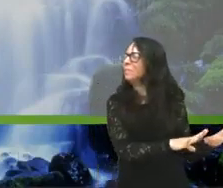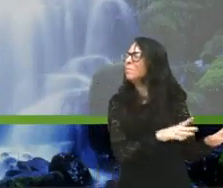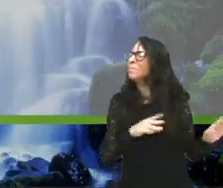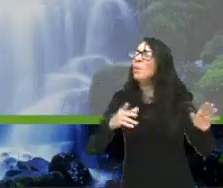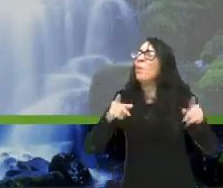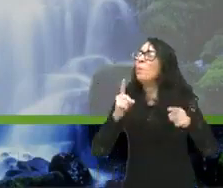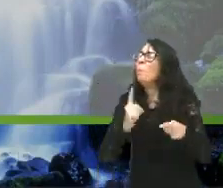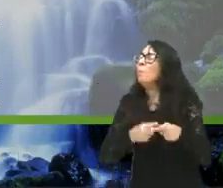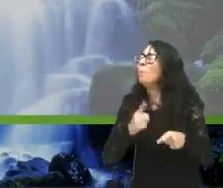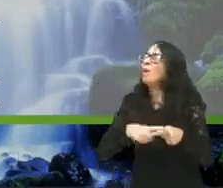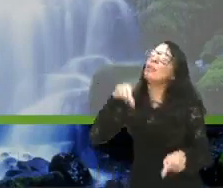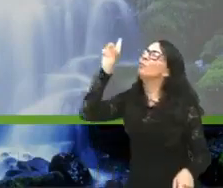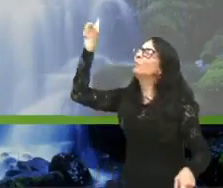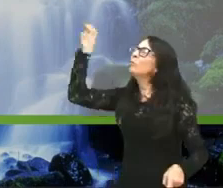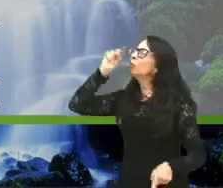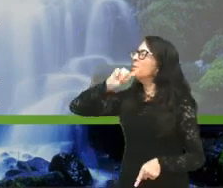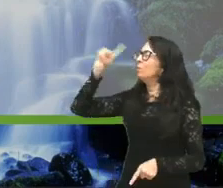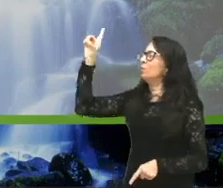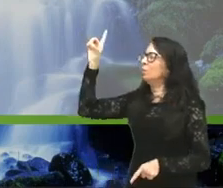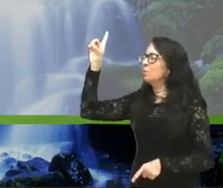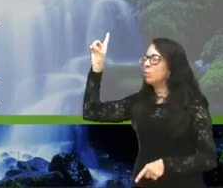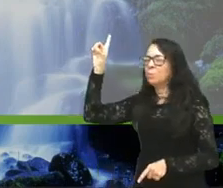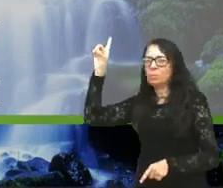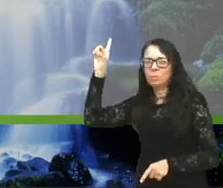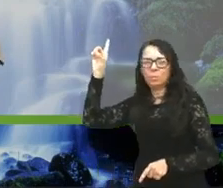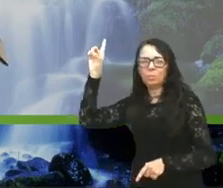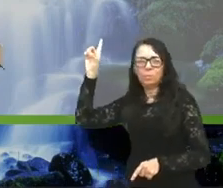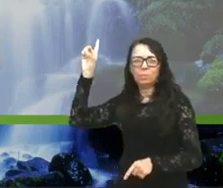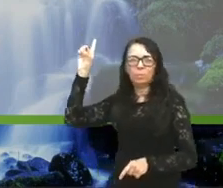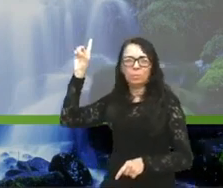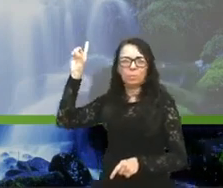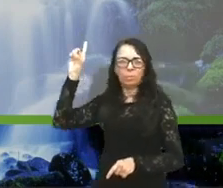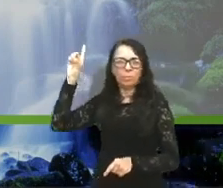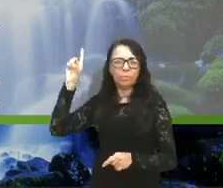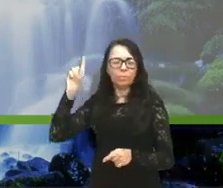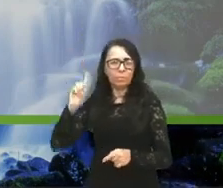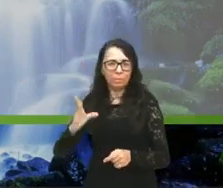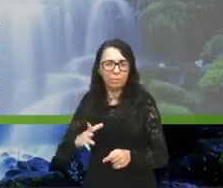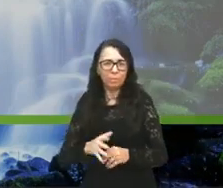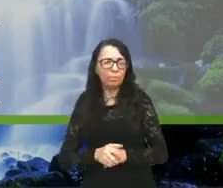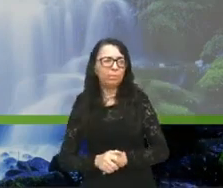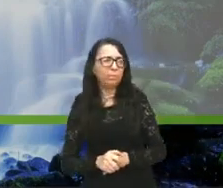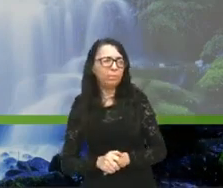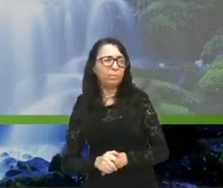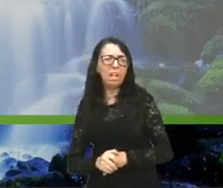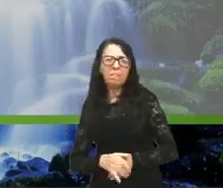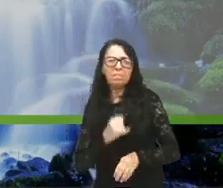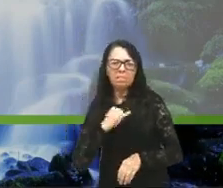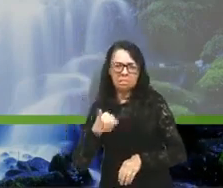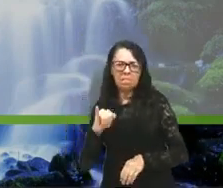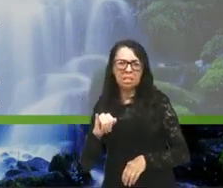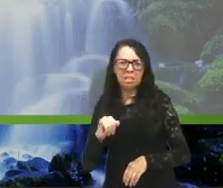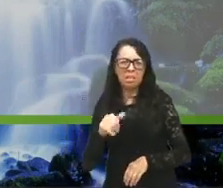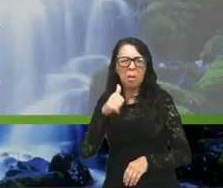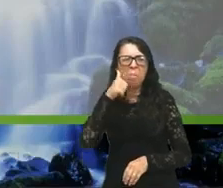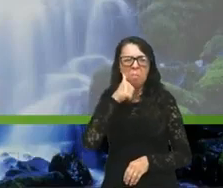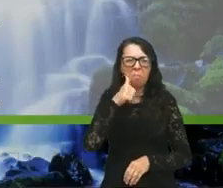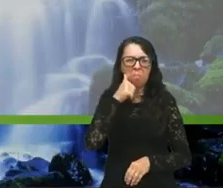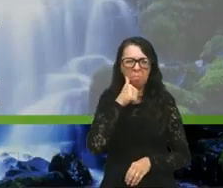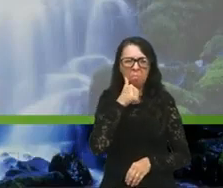as pessoas morarem em casas belas e maravilhosas, mas com uma vida totalmente dominada pelo